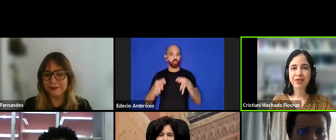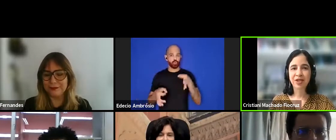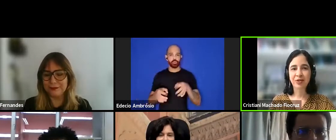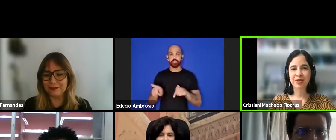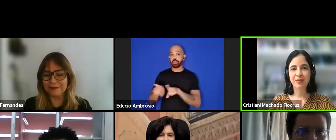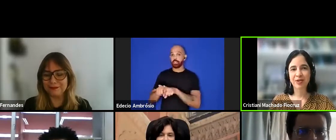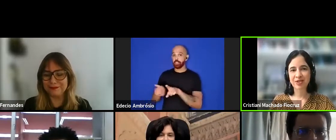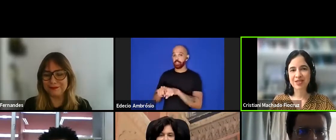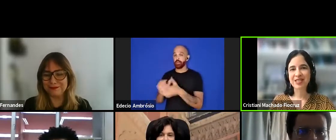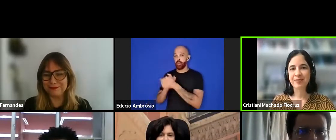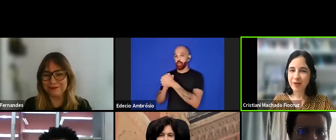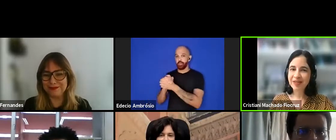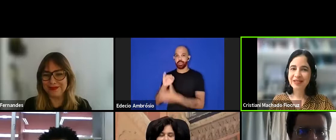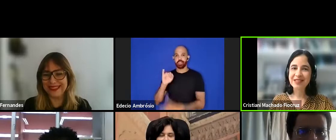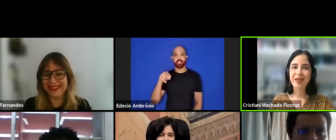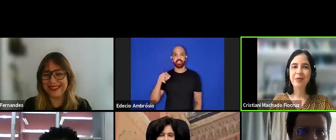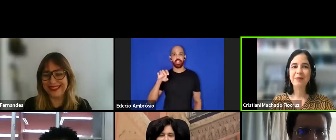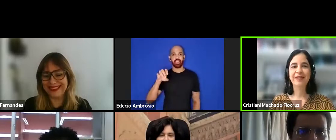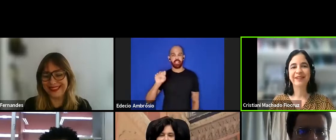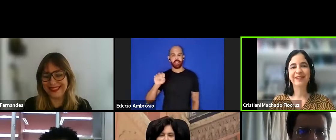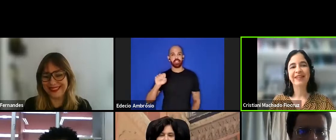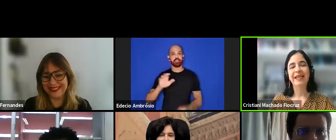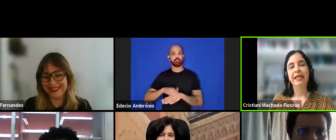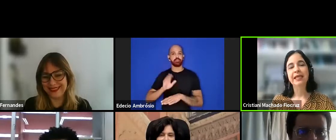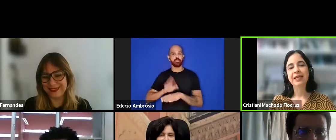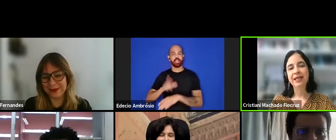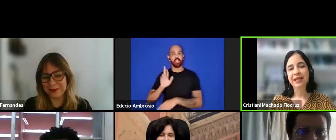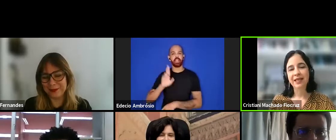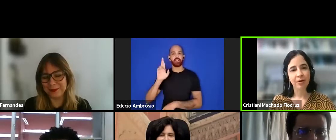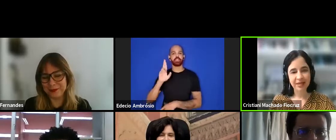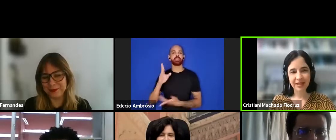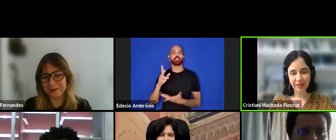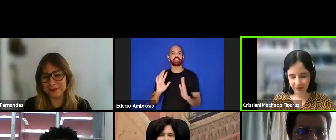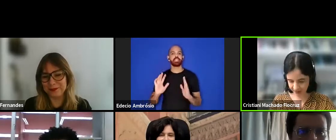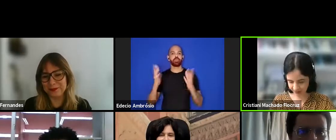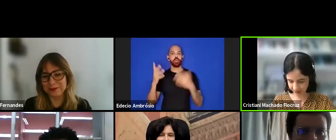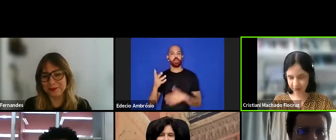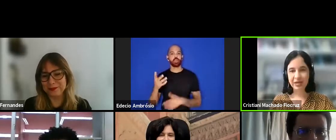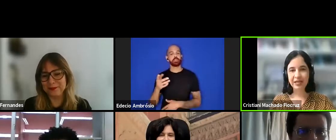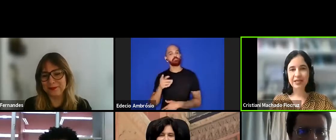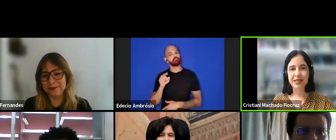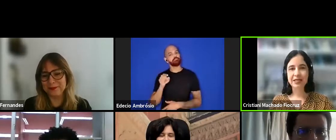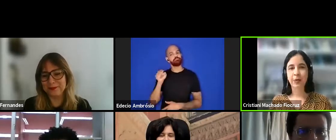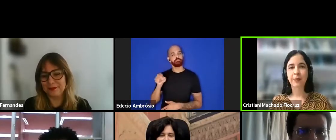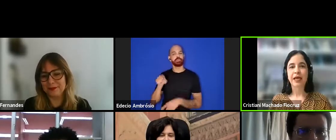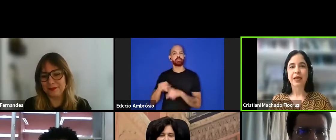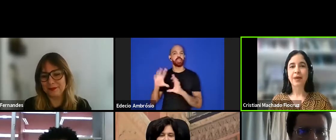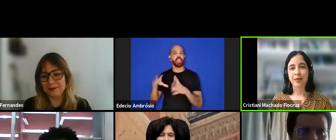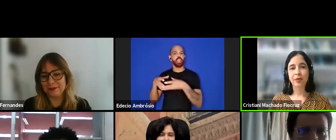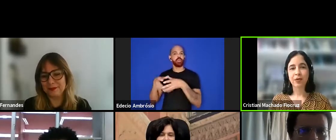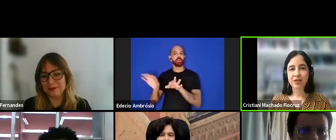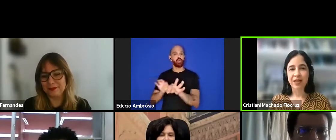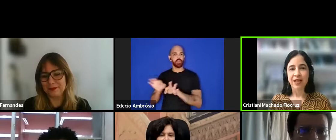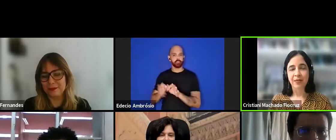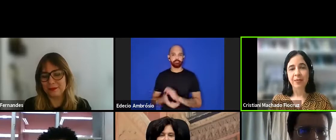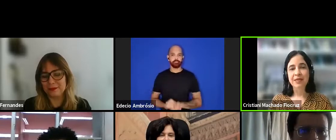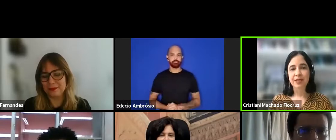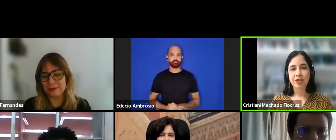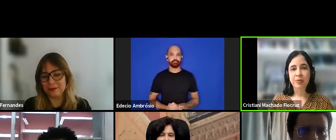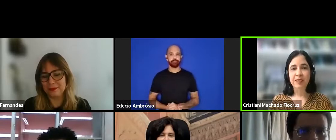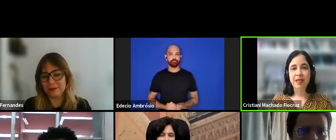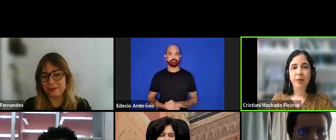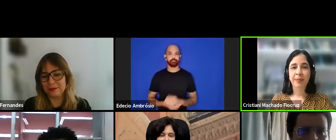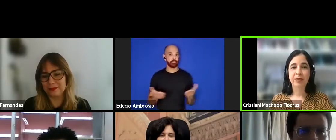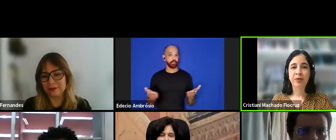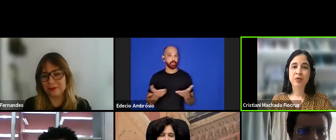a Inês, né, a nossa mestre de cerimônia sempre, né, e em nome dela toda a equipe da organização. Bem, hoje uma